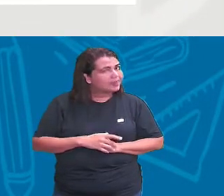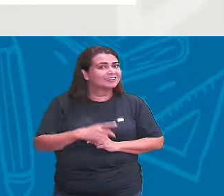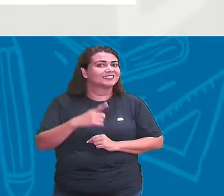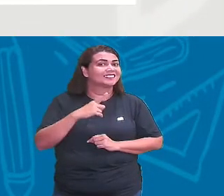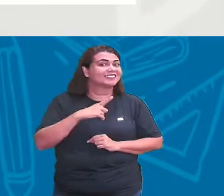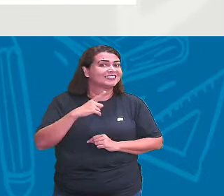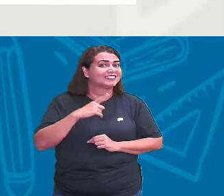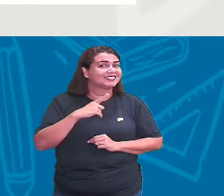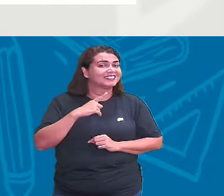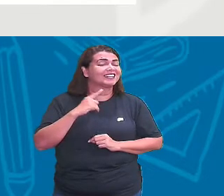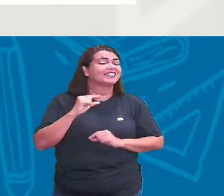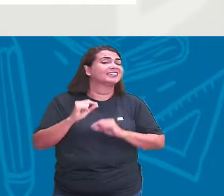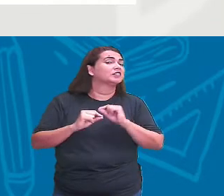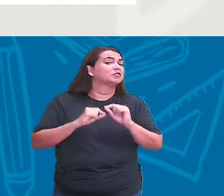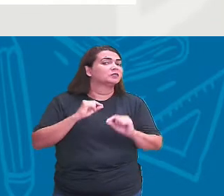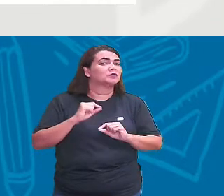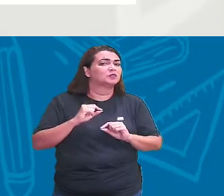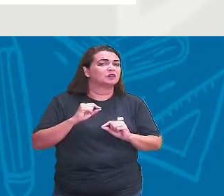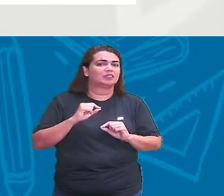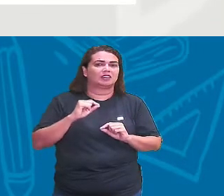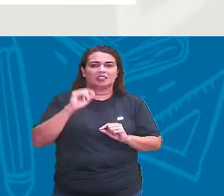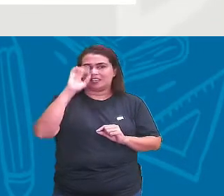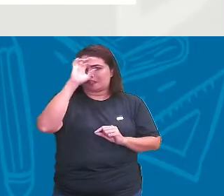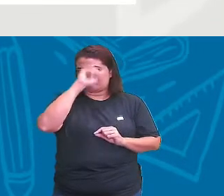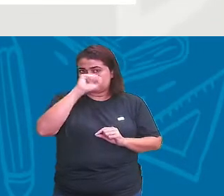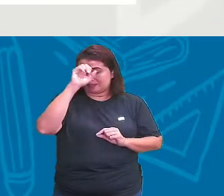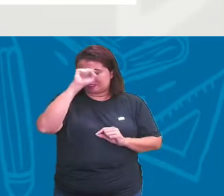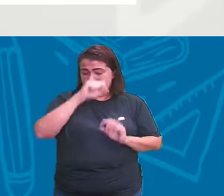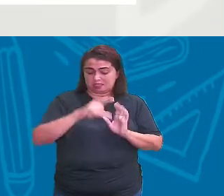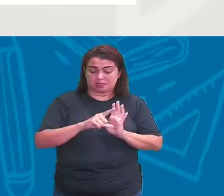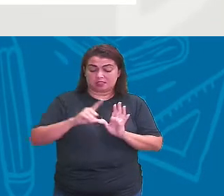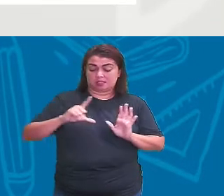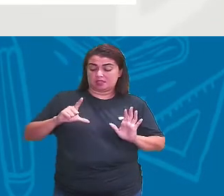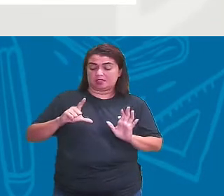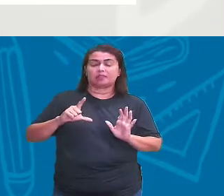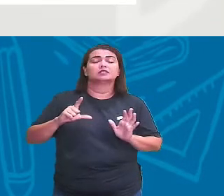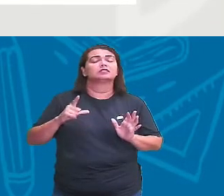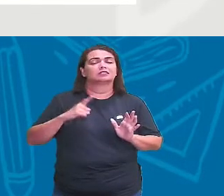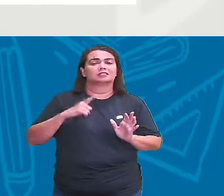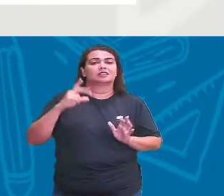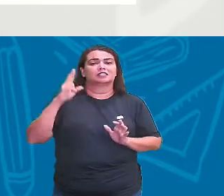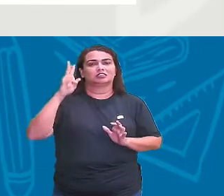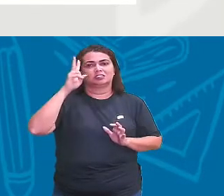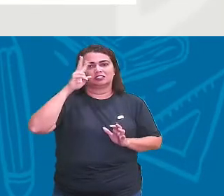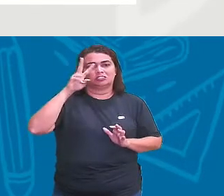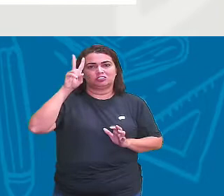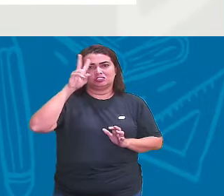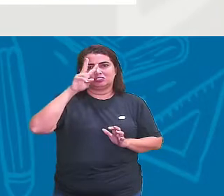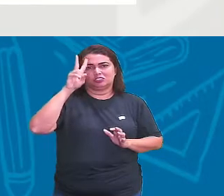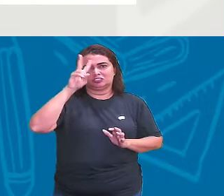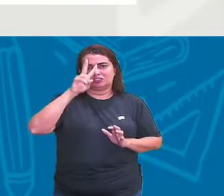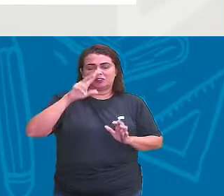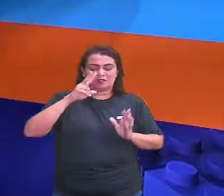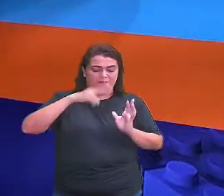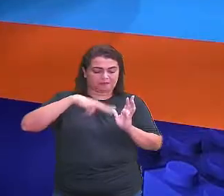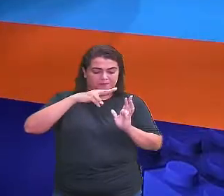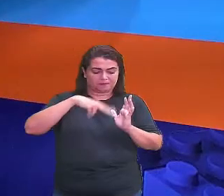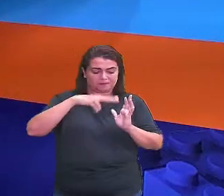a estudar a letra U, a tia trouxe uma história para a gente ler. Essa história aqui